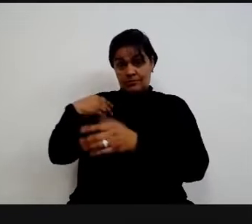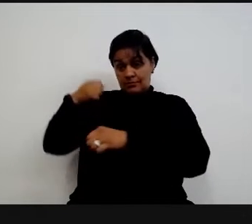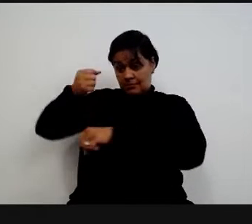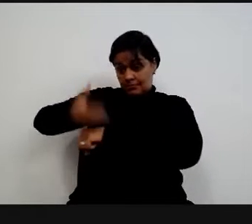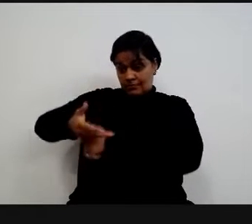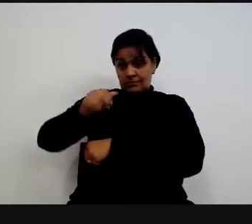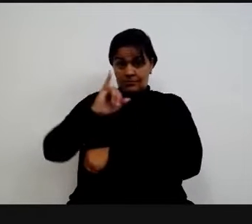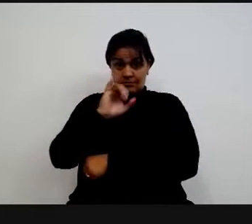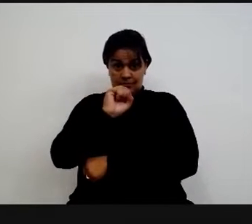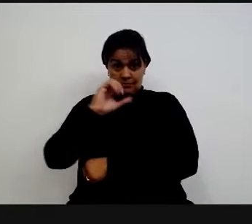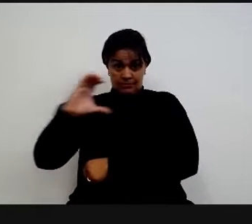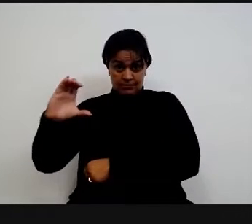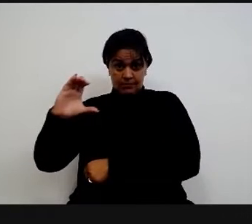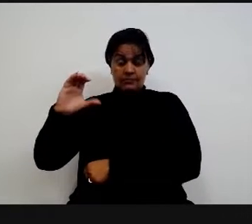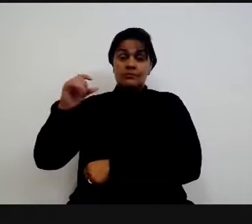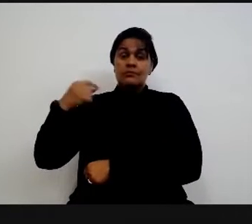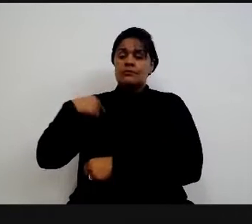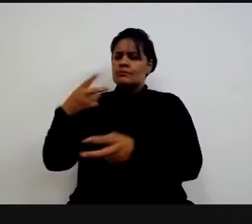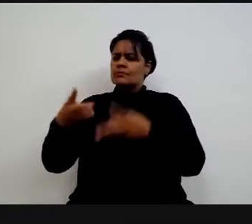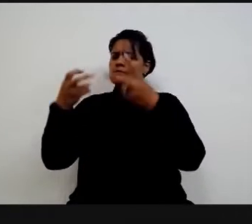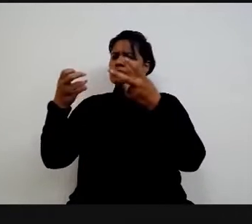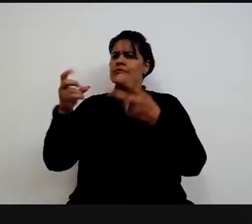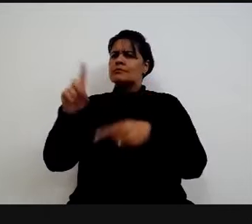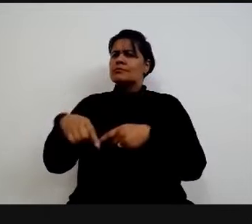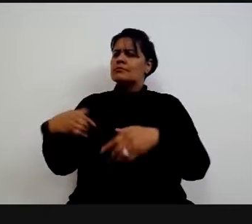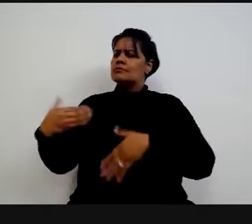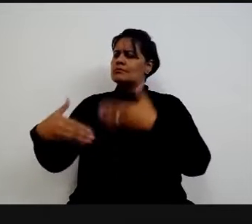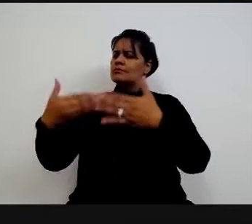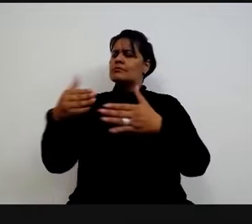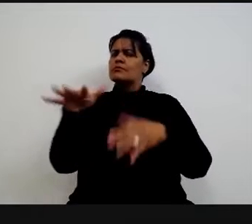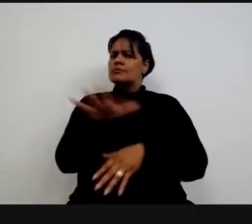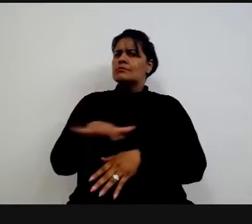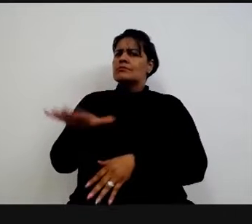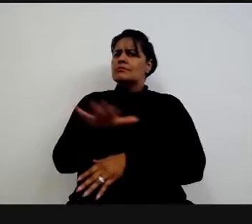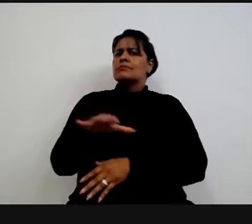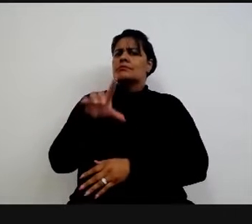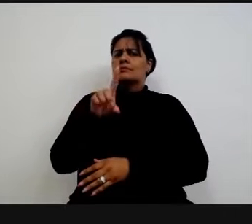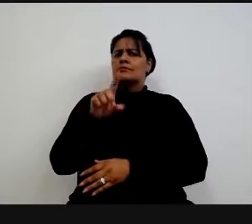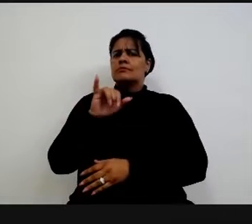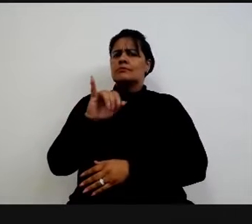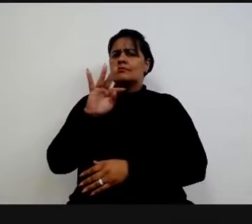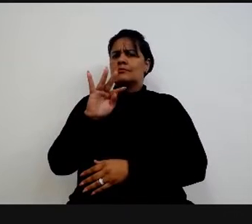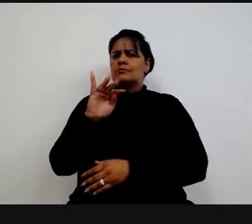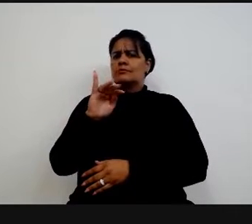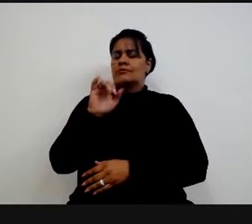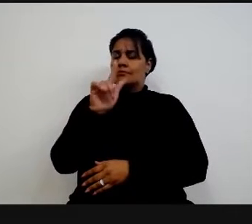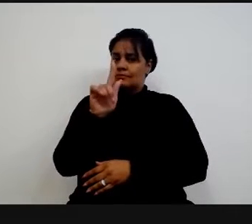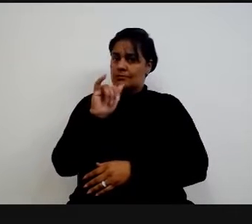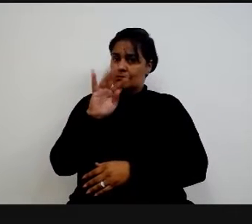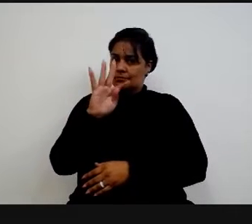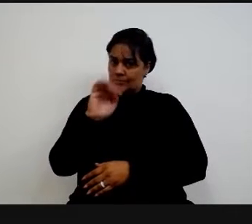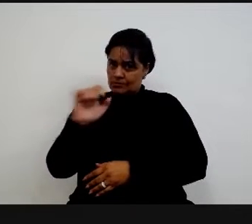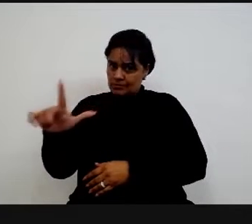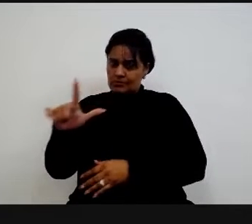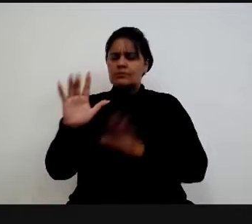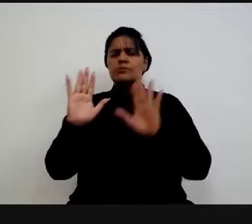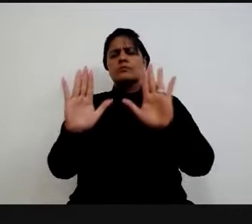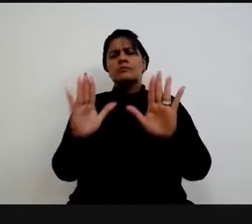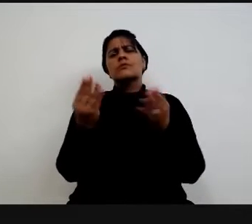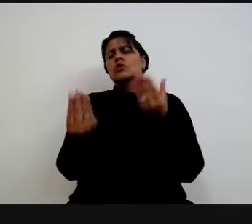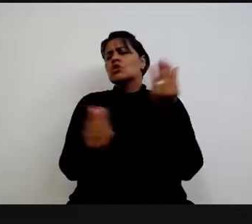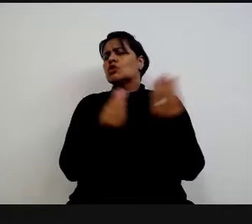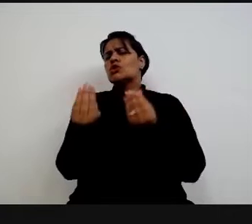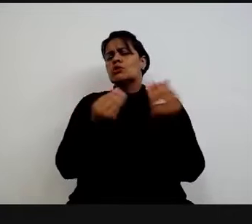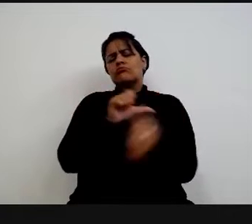que a gente tem se deparado com tendências do mundo digital, né, com a transformação digital. Então, como preparar os